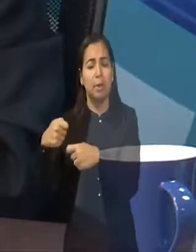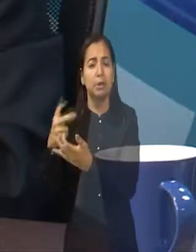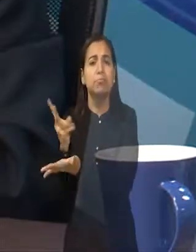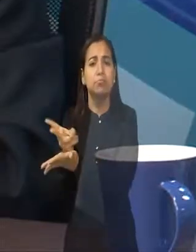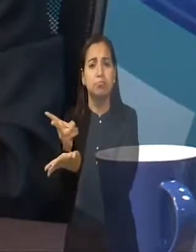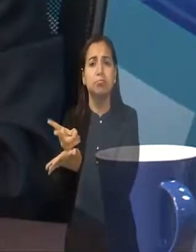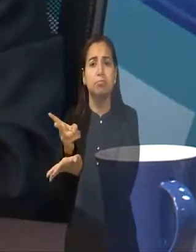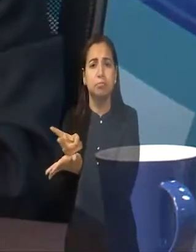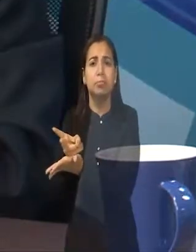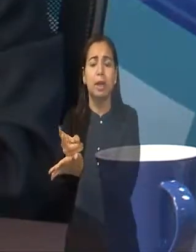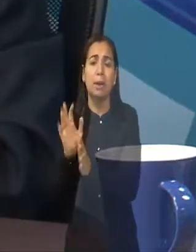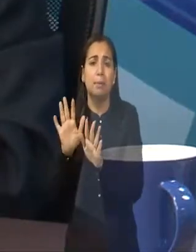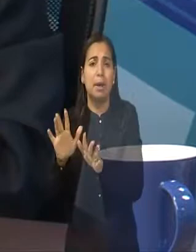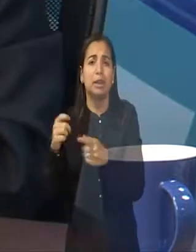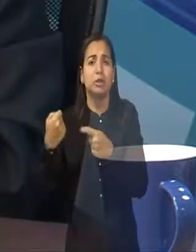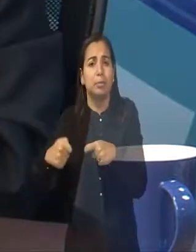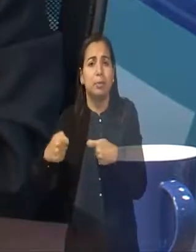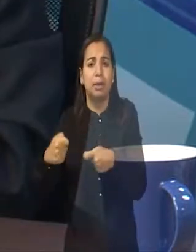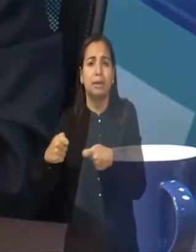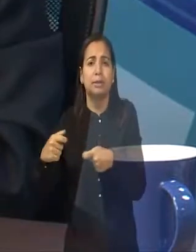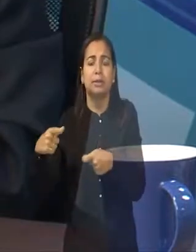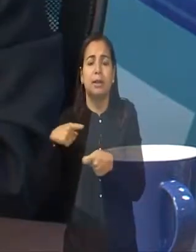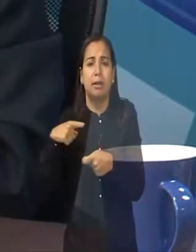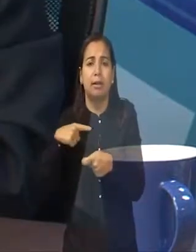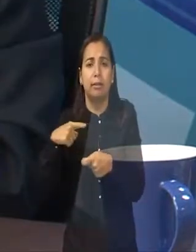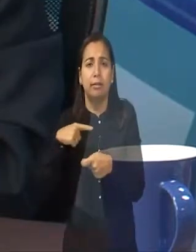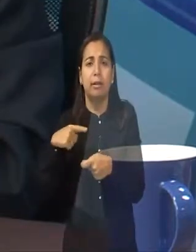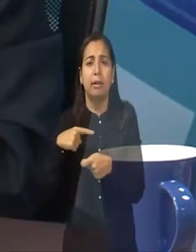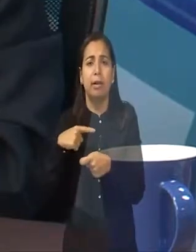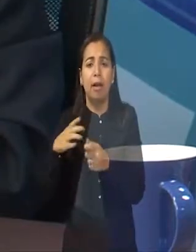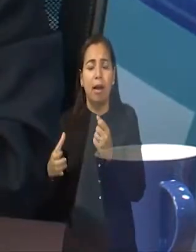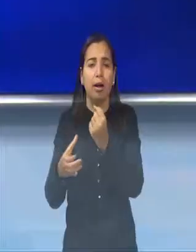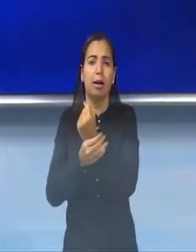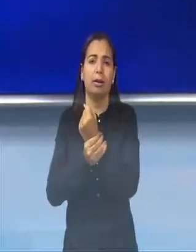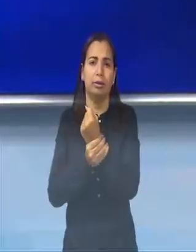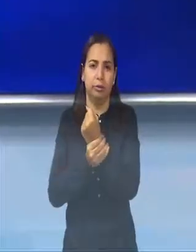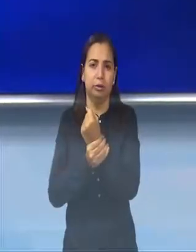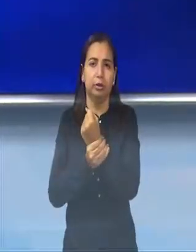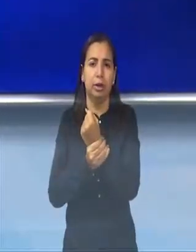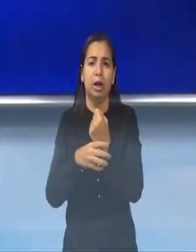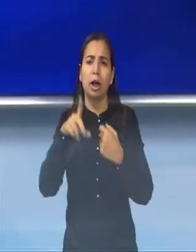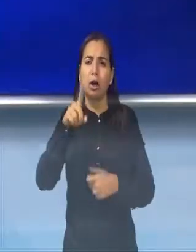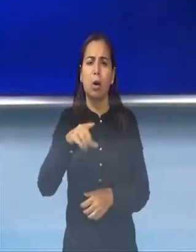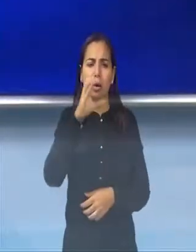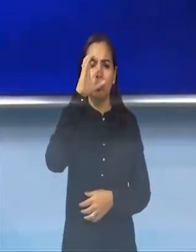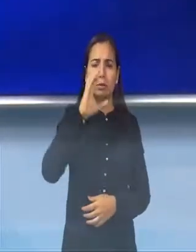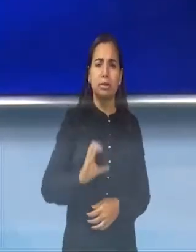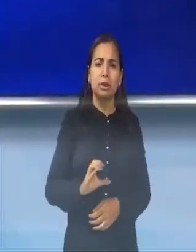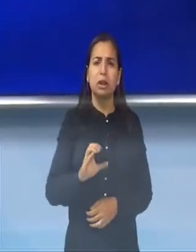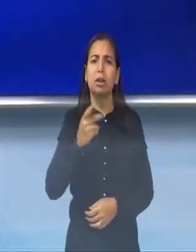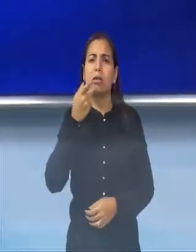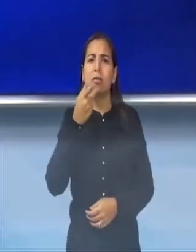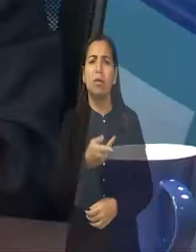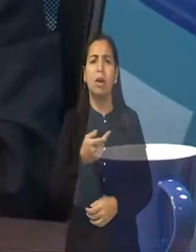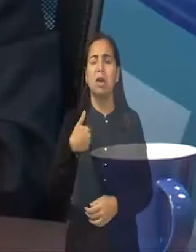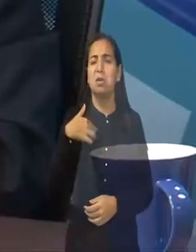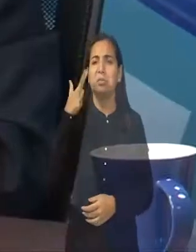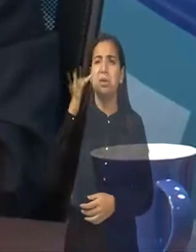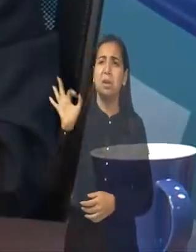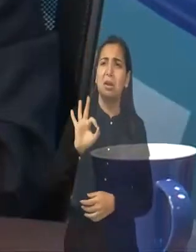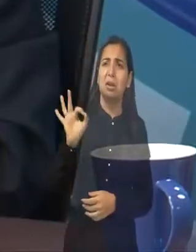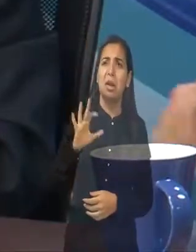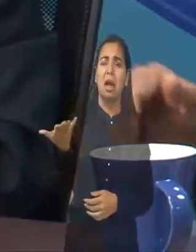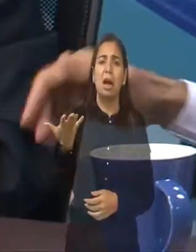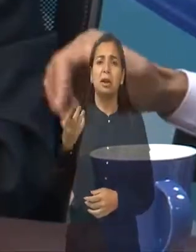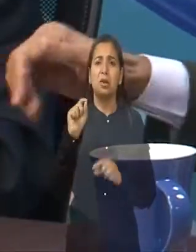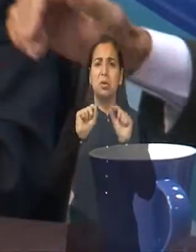deve se deslocar muito mais na direção das garantias individuais. É como se o cidadão dissesse assim, olha, eu não entendo da reforma tributária, eu não entendo